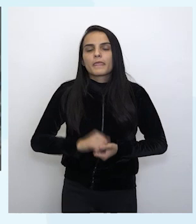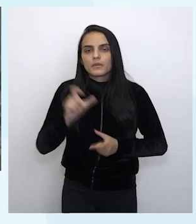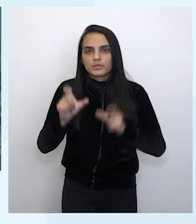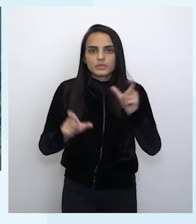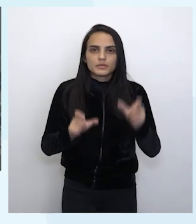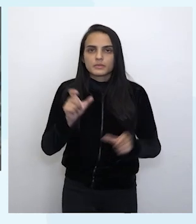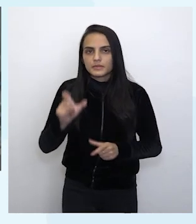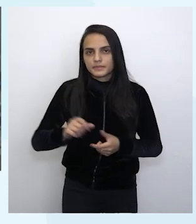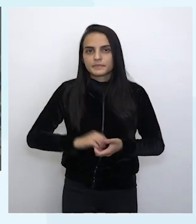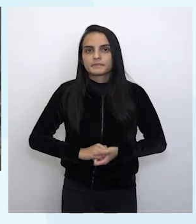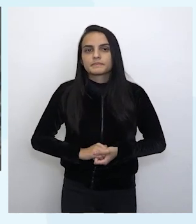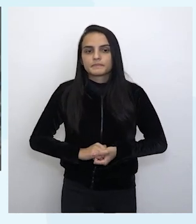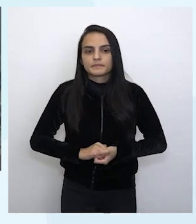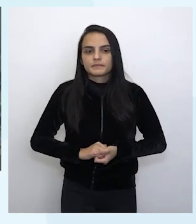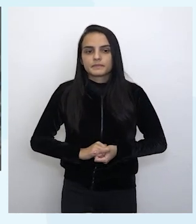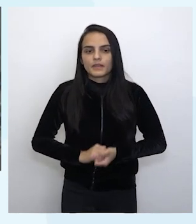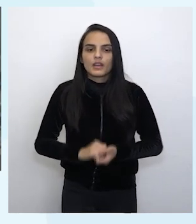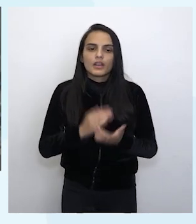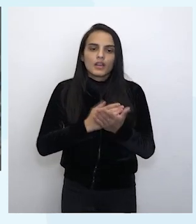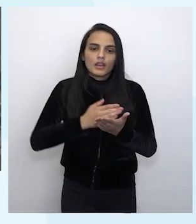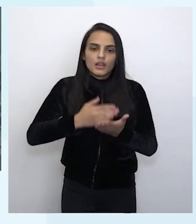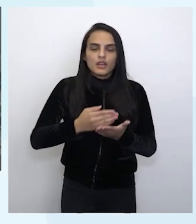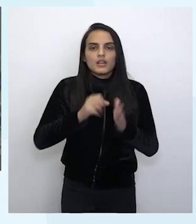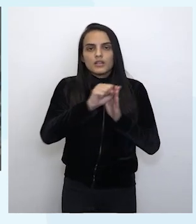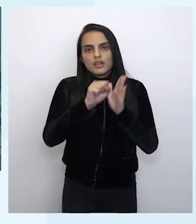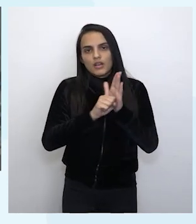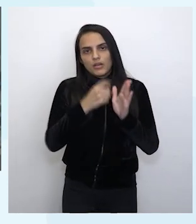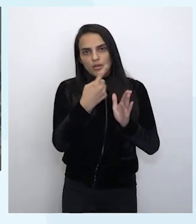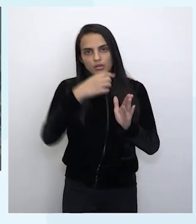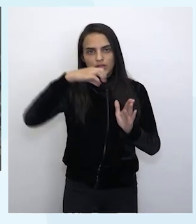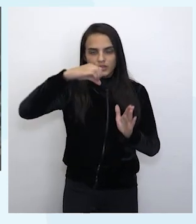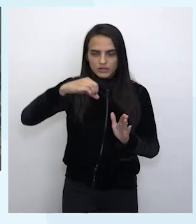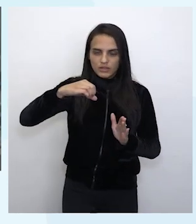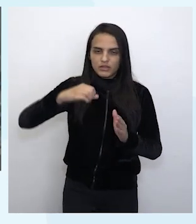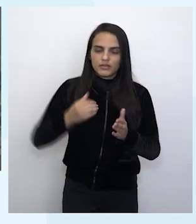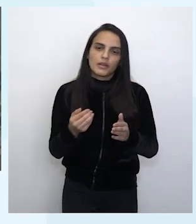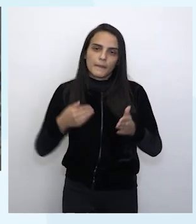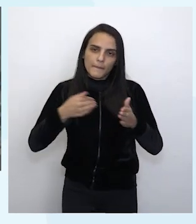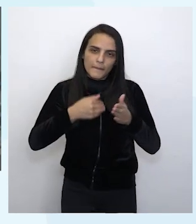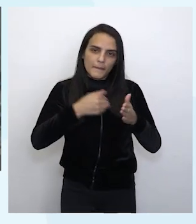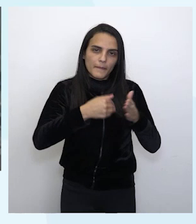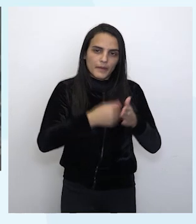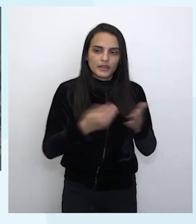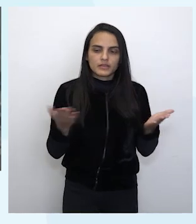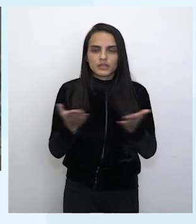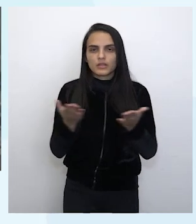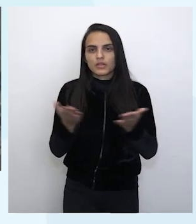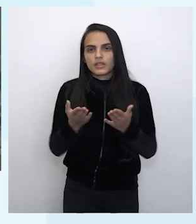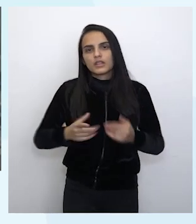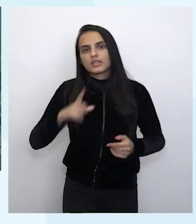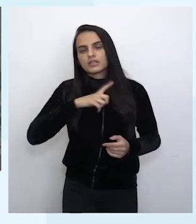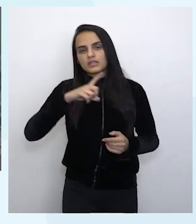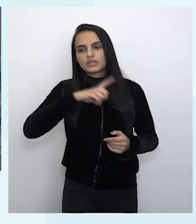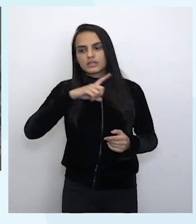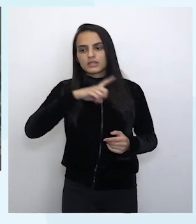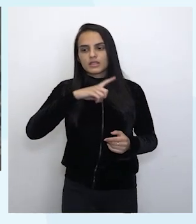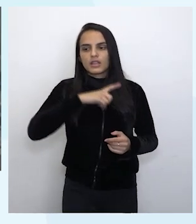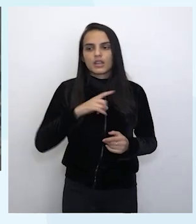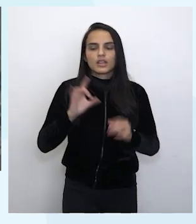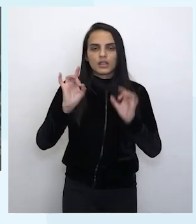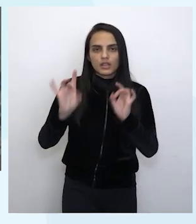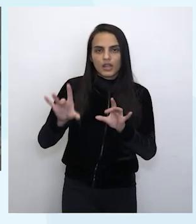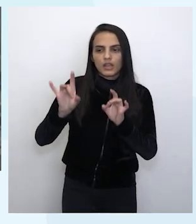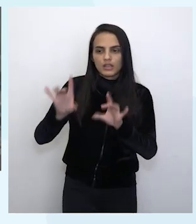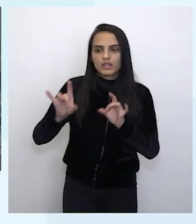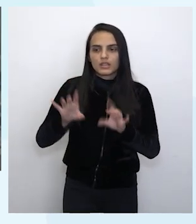né? E aí, a partir do século XIX, né, já chegando bem perto aqui dos nossos dias, a gente tem aí as técnicas e a estrutura do